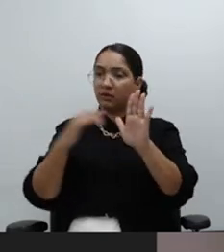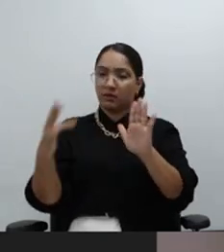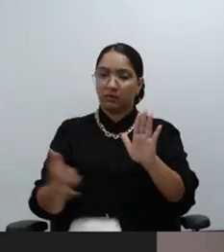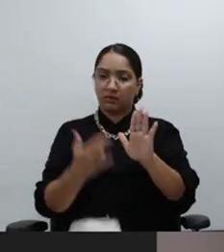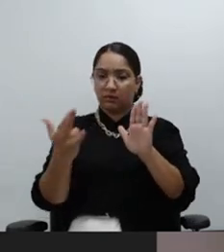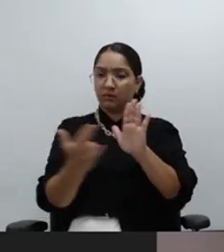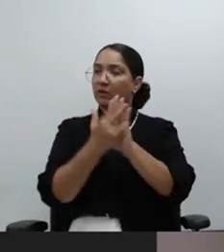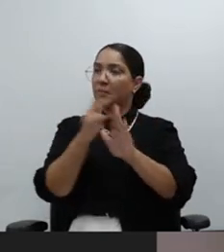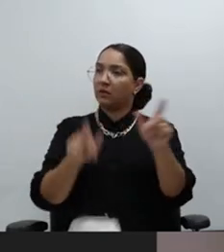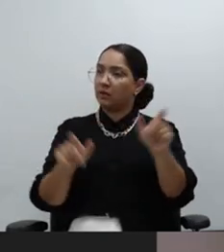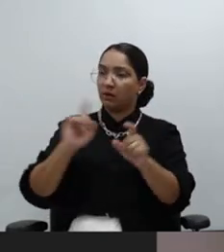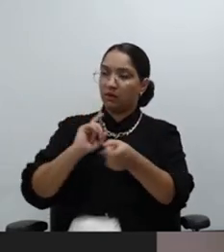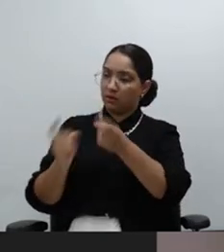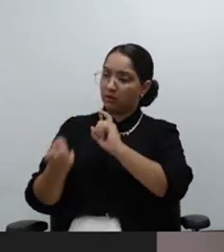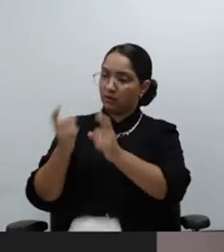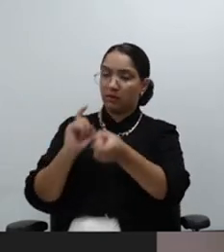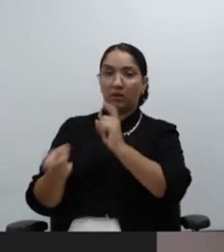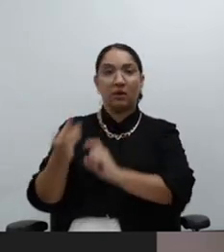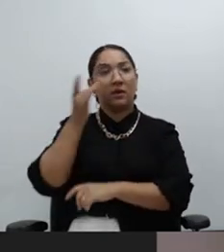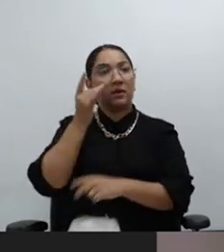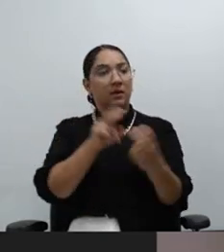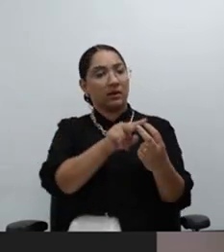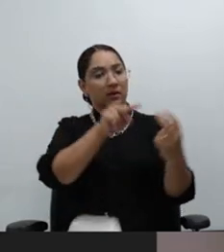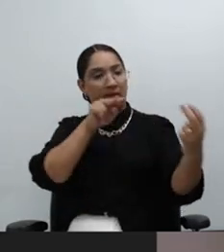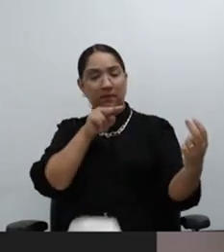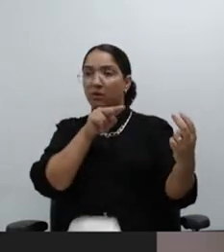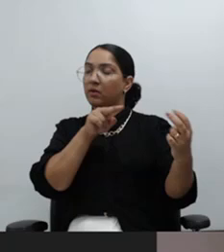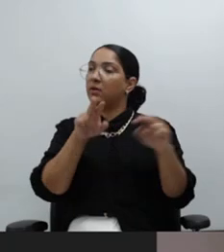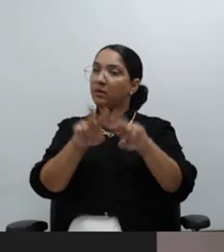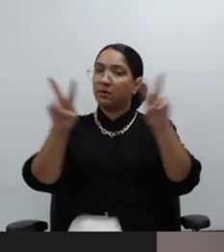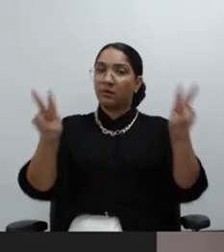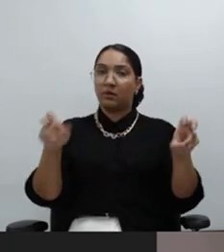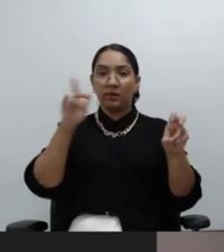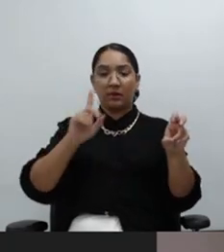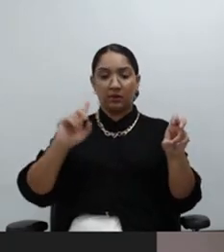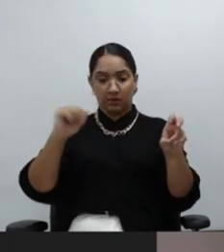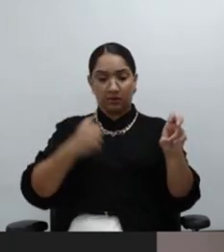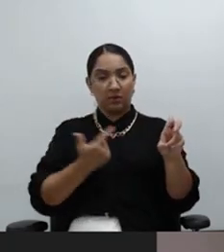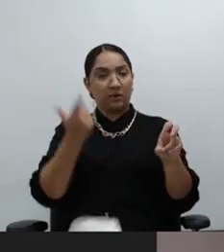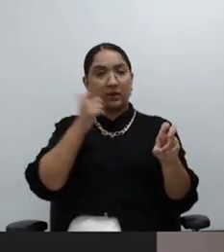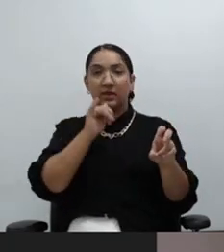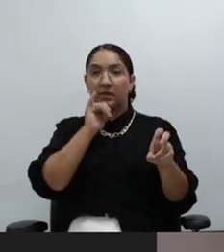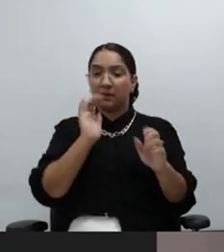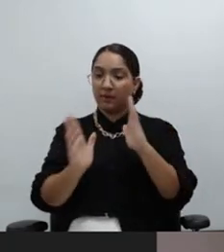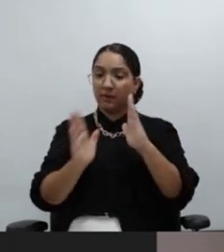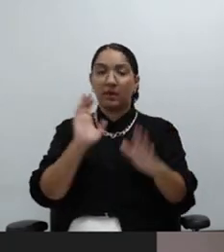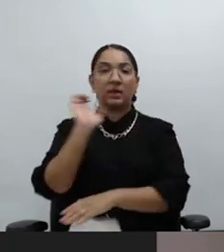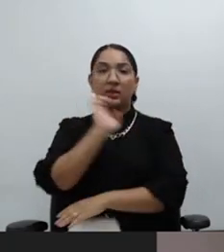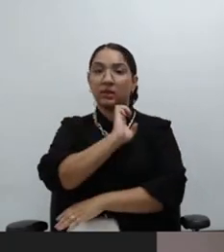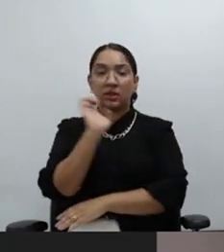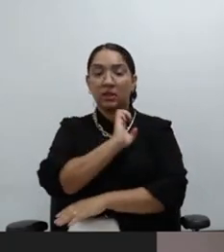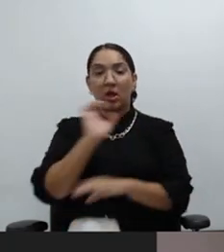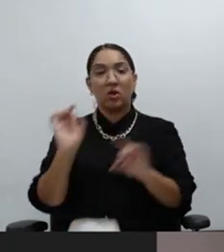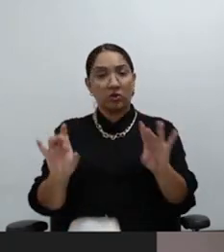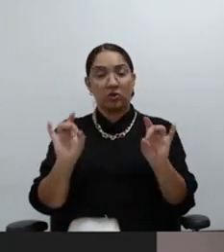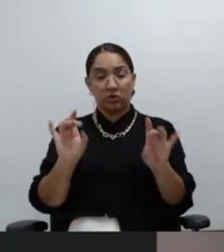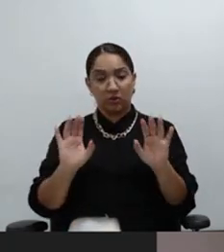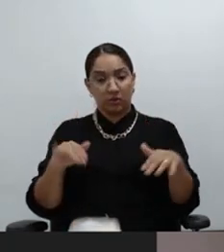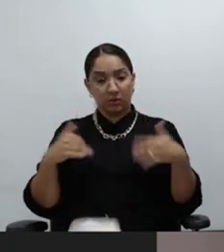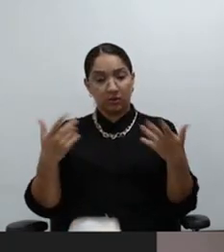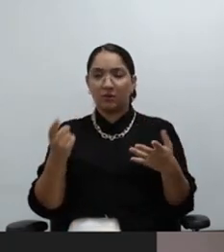que as sessões seriam de maneira remota quando a gente estivesse enfrentando situações de emergência sanitária. Então, eu tenho